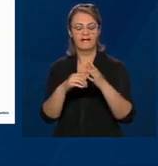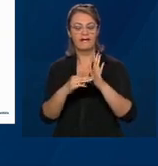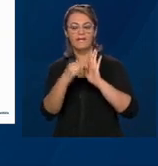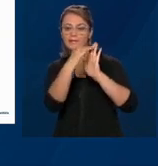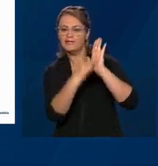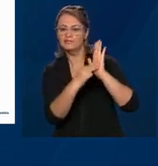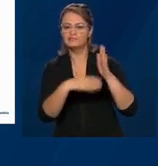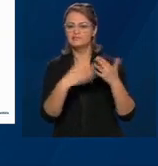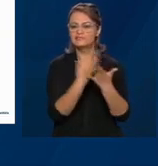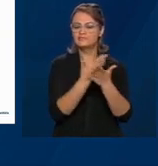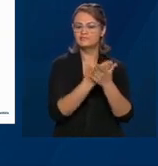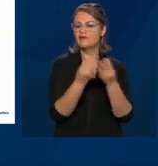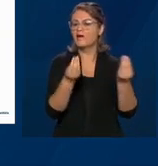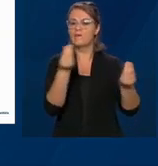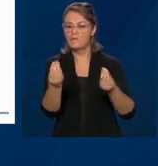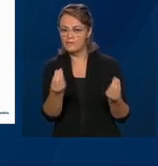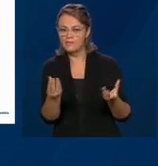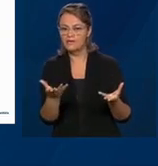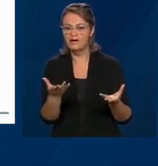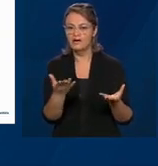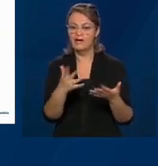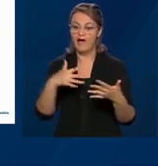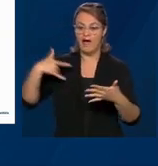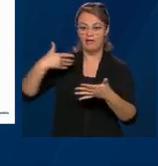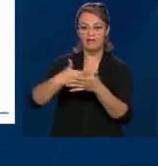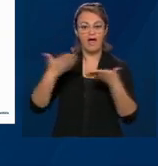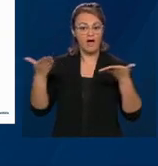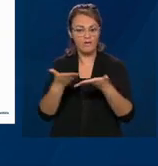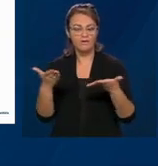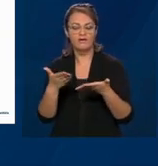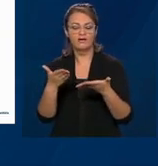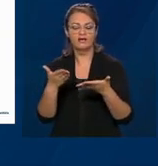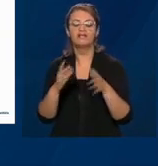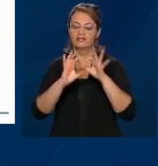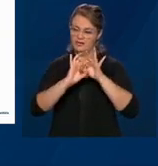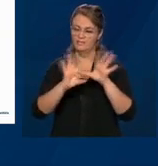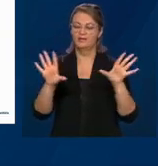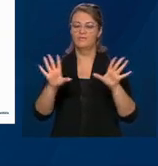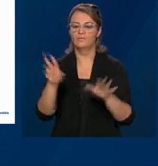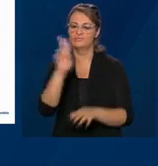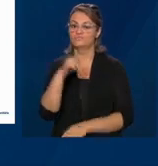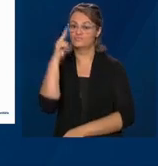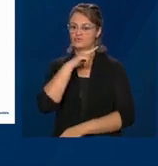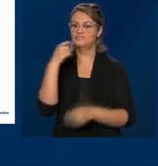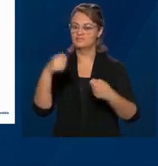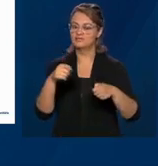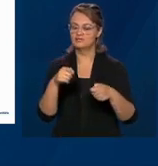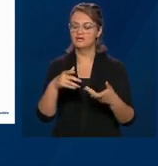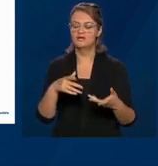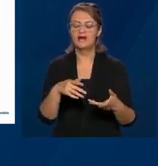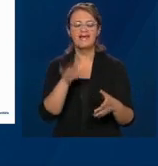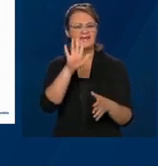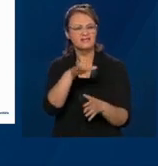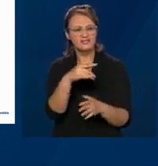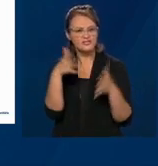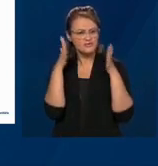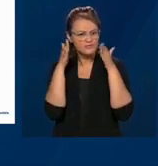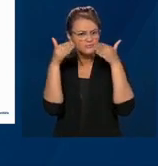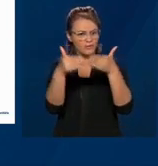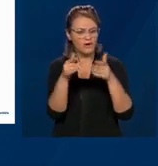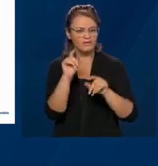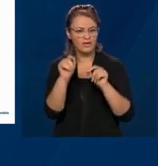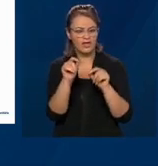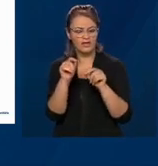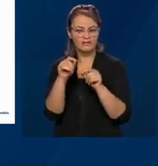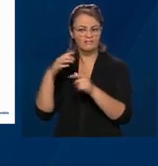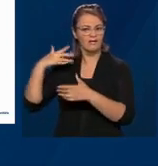do estudo, até agora com a autorização de uso emergencial. Destacando que nesse